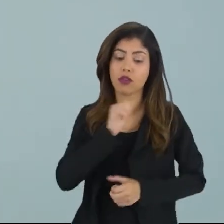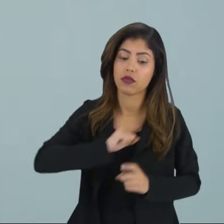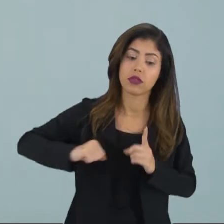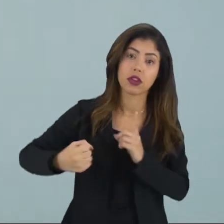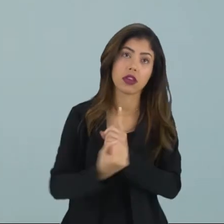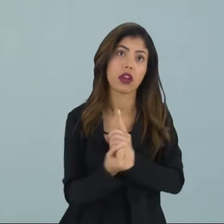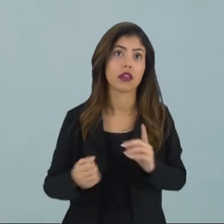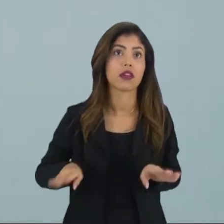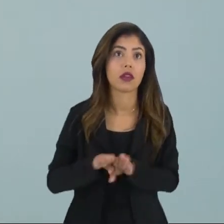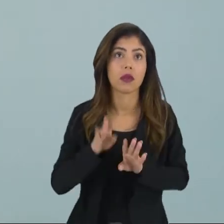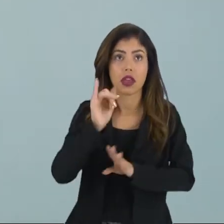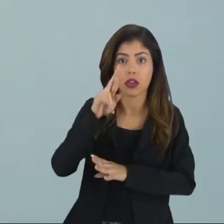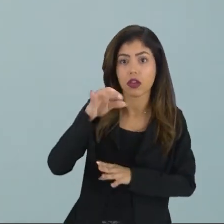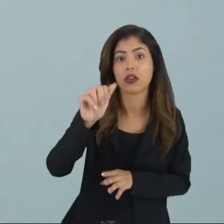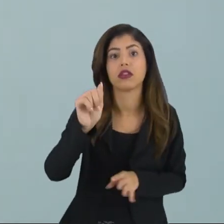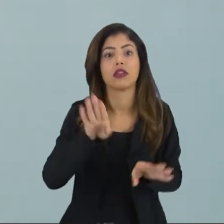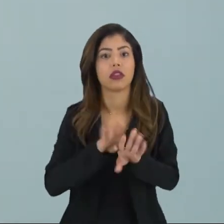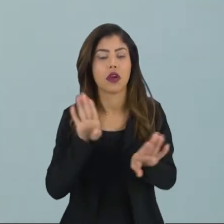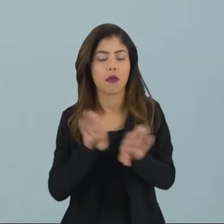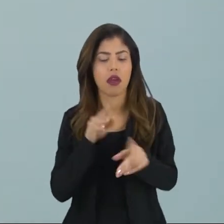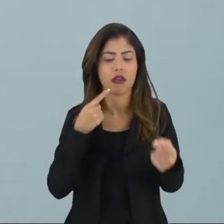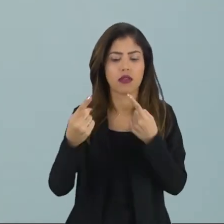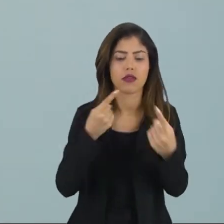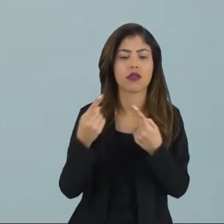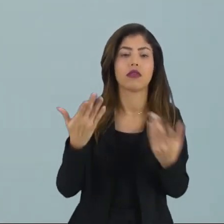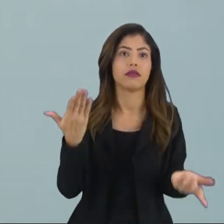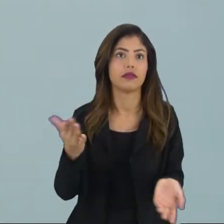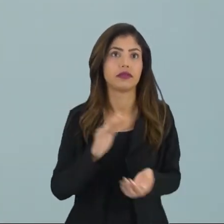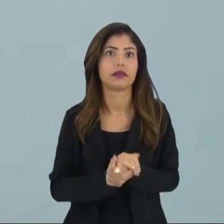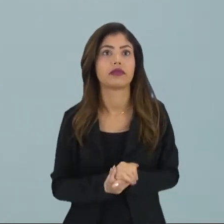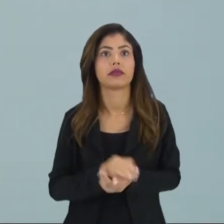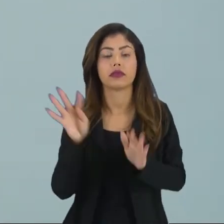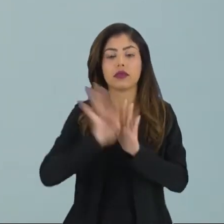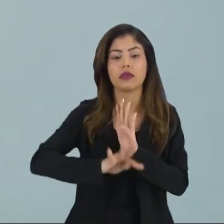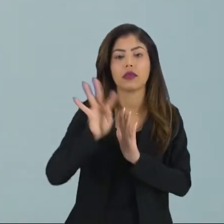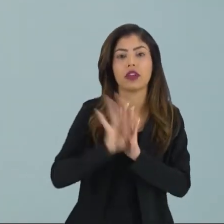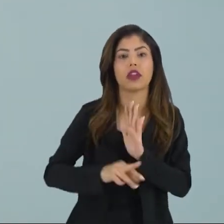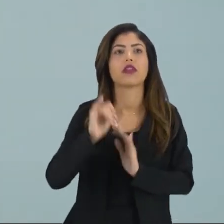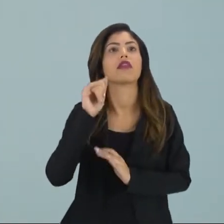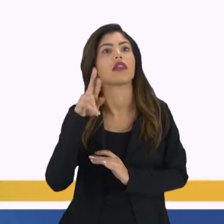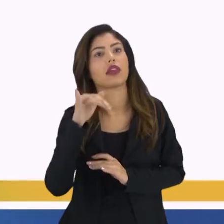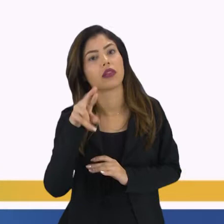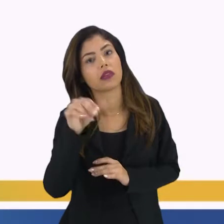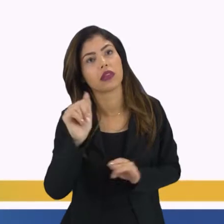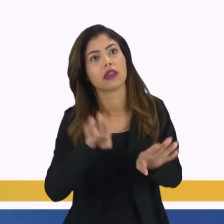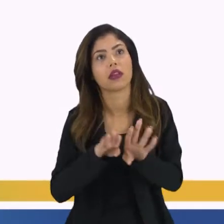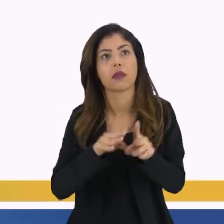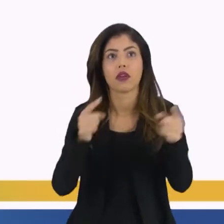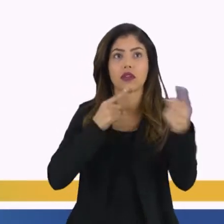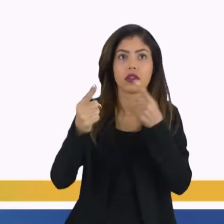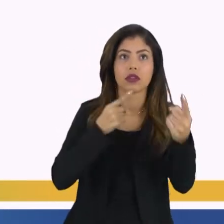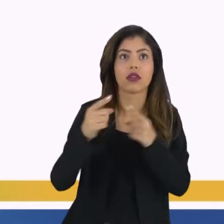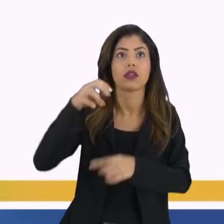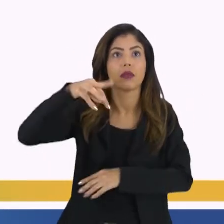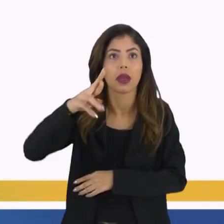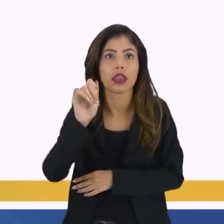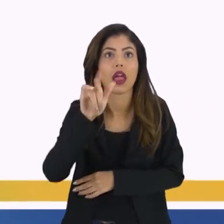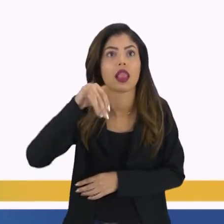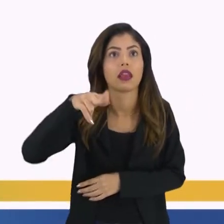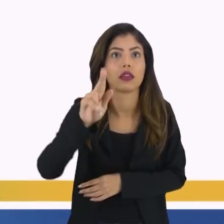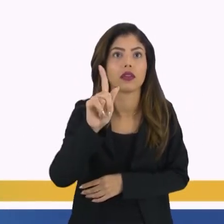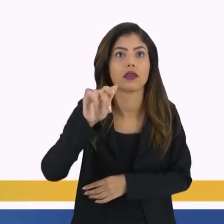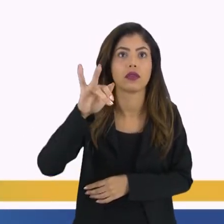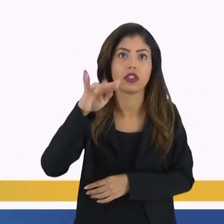vivia. Nós vamos ter muita ironia ali no discurso machadiano, muito texto trazendo essa questão da ironia. Vamos ter um discurso metalinguístico, você vai ver que em